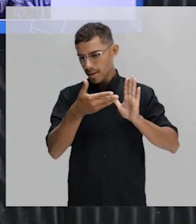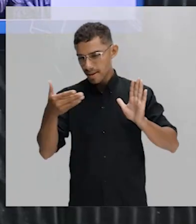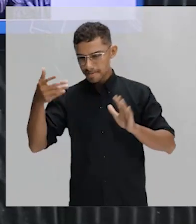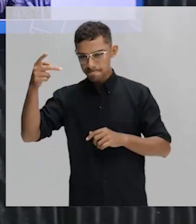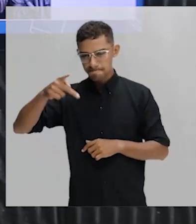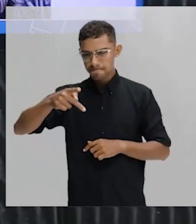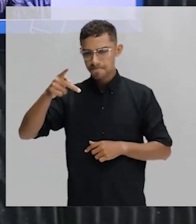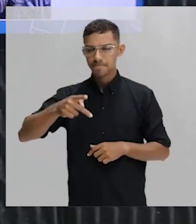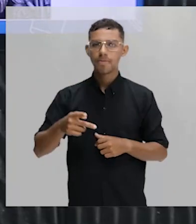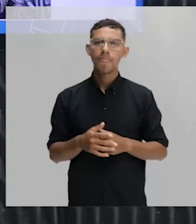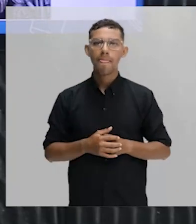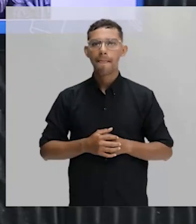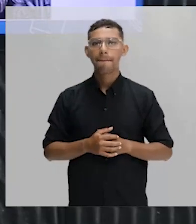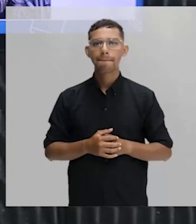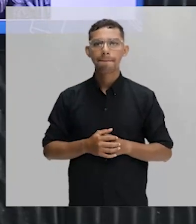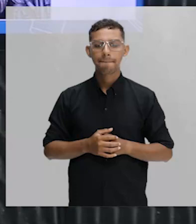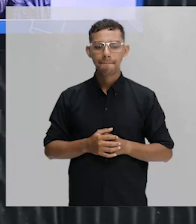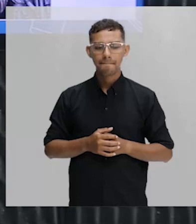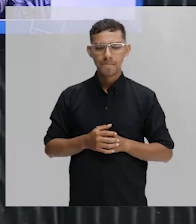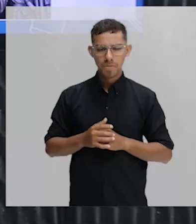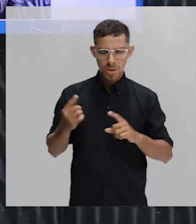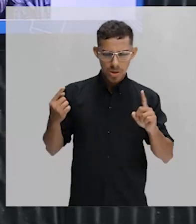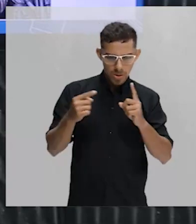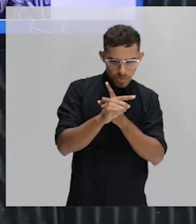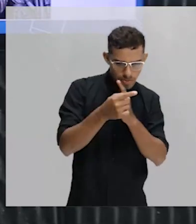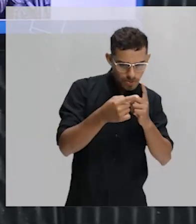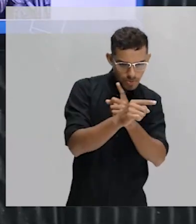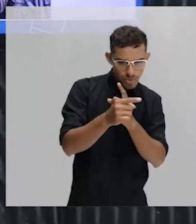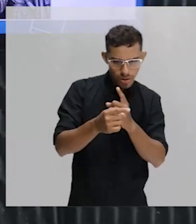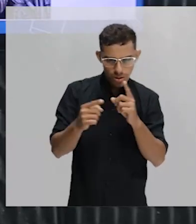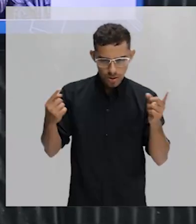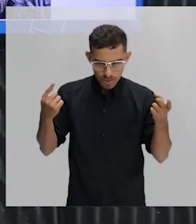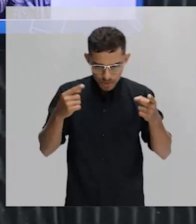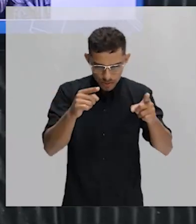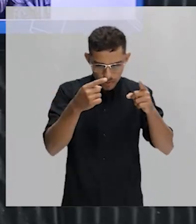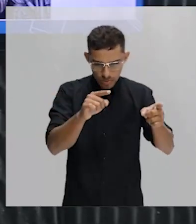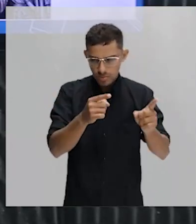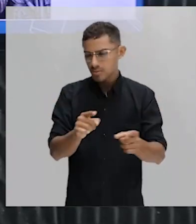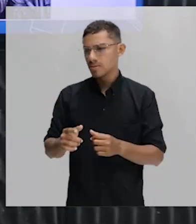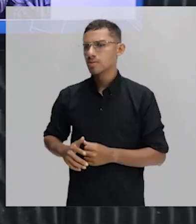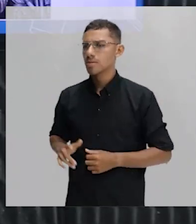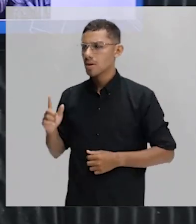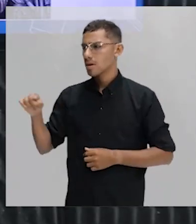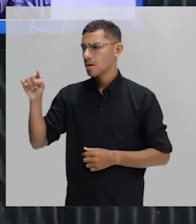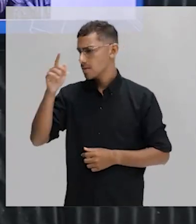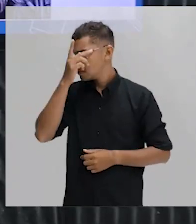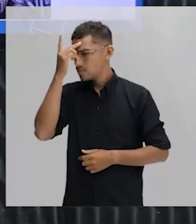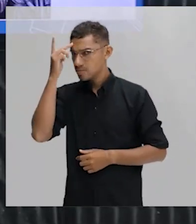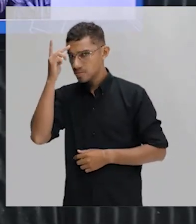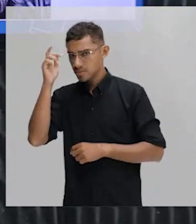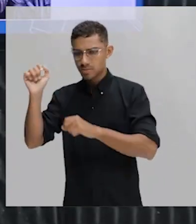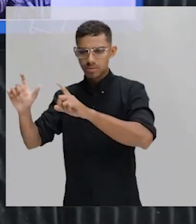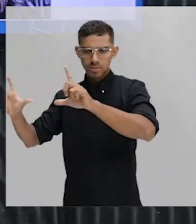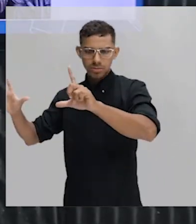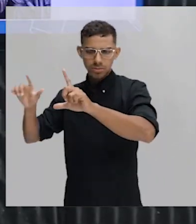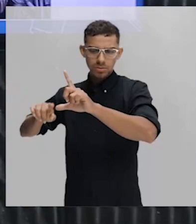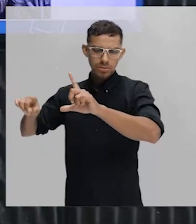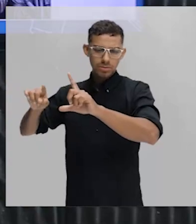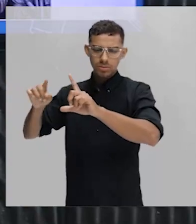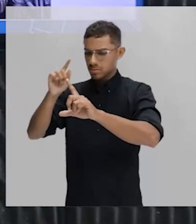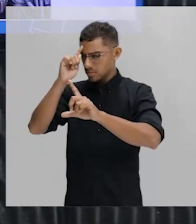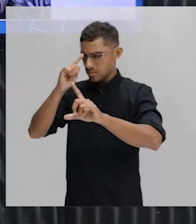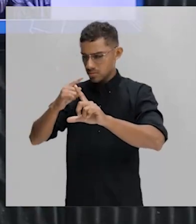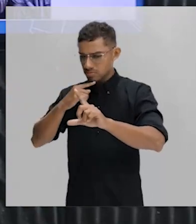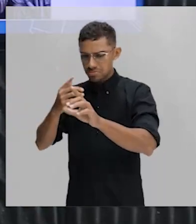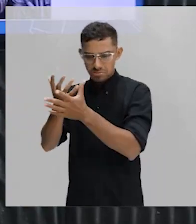que é justamente o período de perseguição do que eles chamaram de destruidores de imagens. Gente, ainda em algumas partes da região do